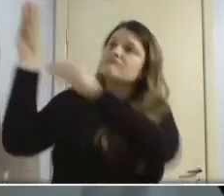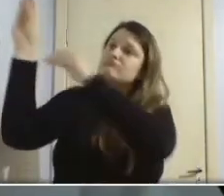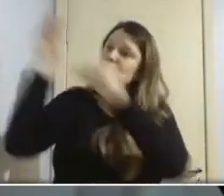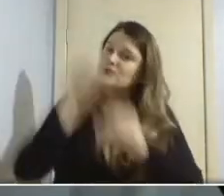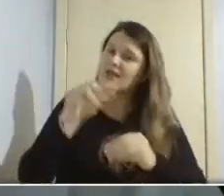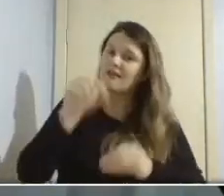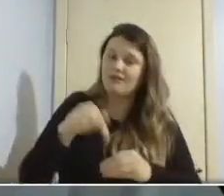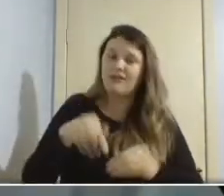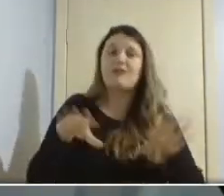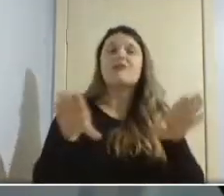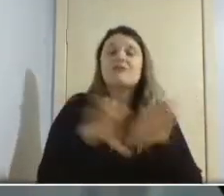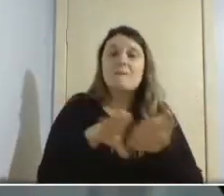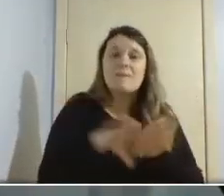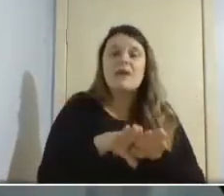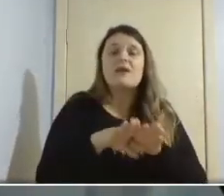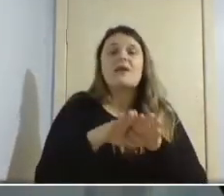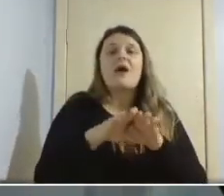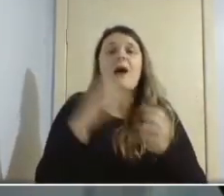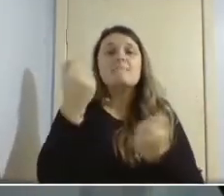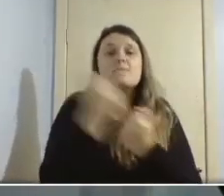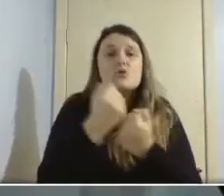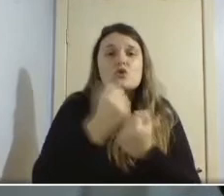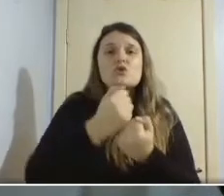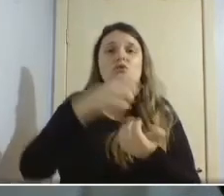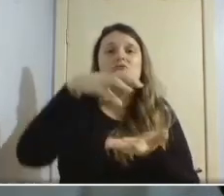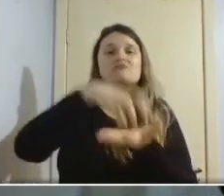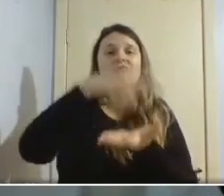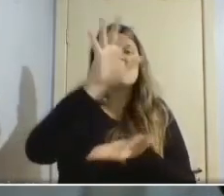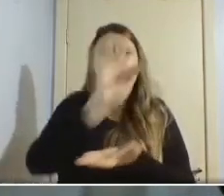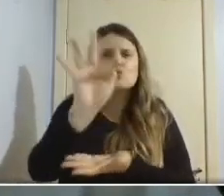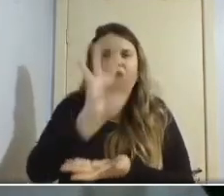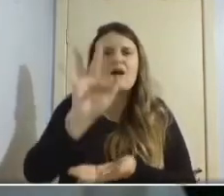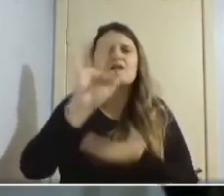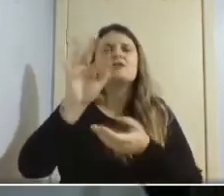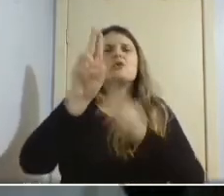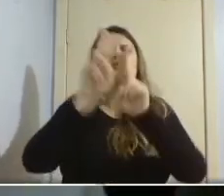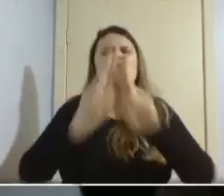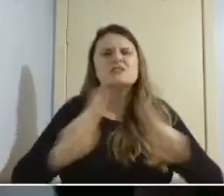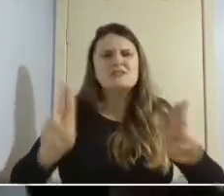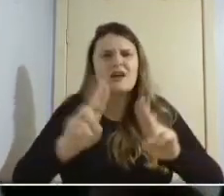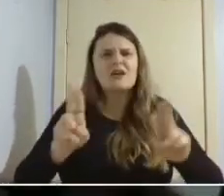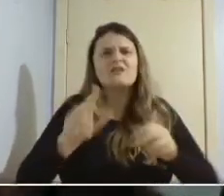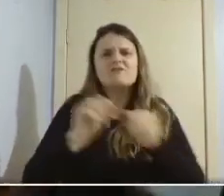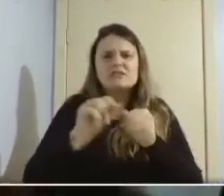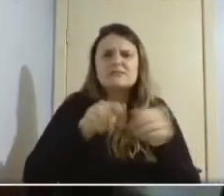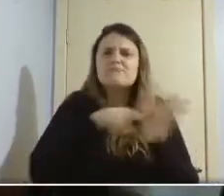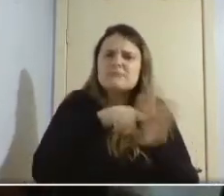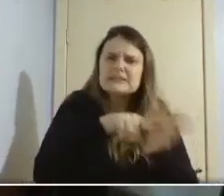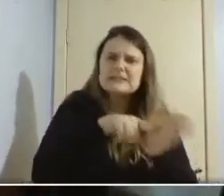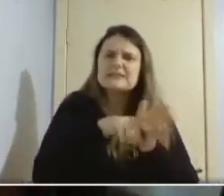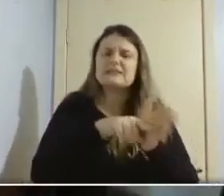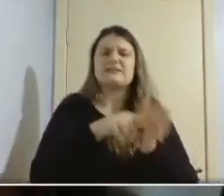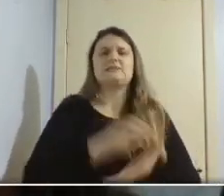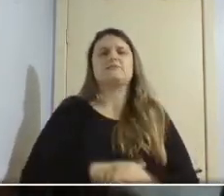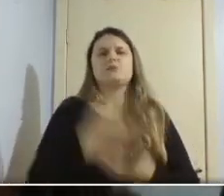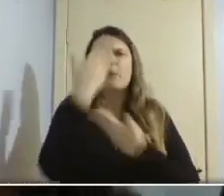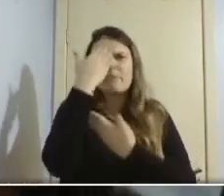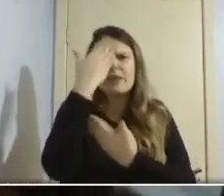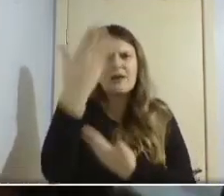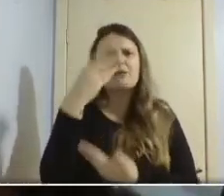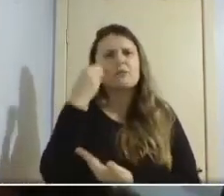pesquisa em inovação para dentro das empresas, é o melhor caminho a ser tomado. Obrigado pela oportunidade.